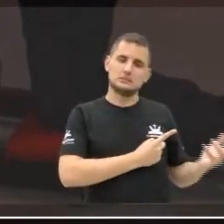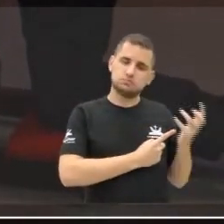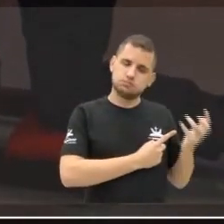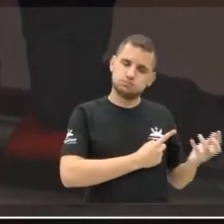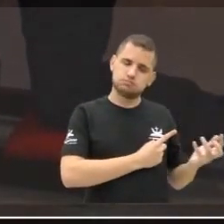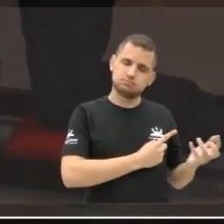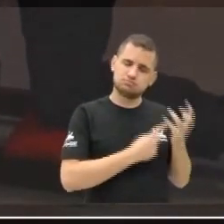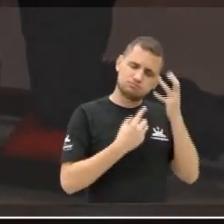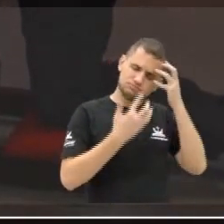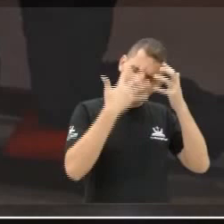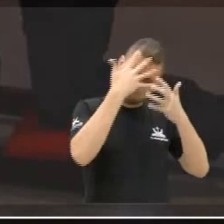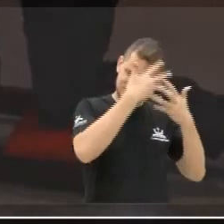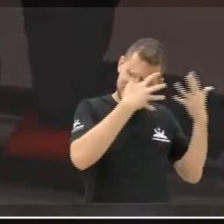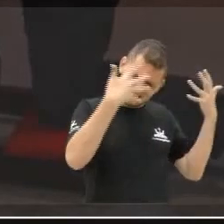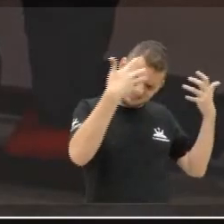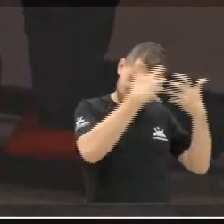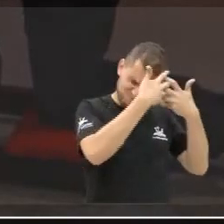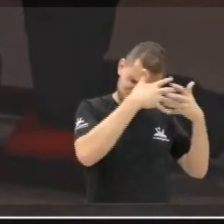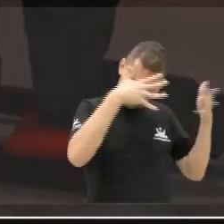sua imaginação,